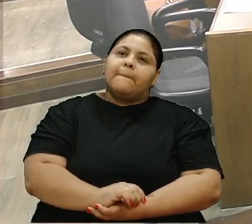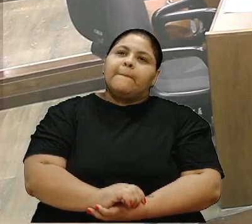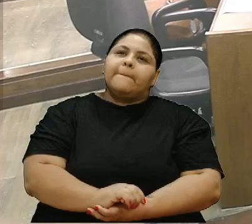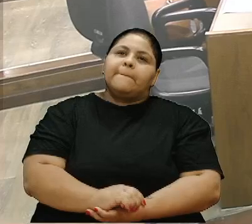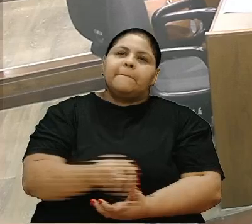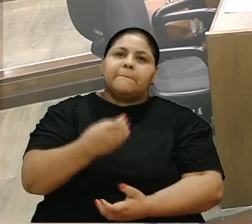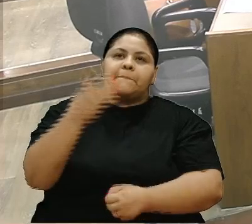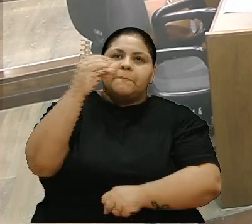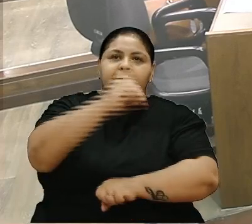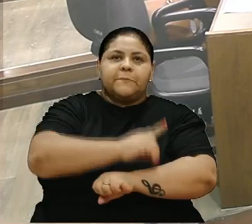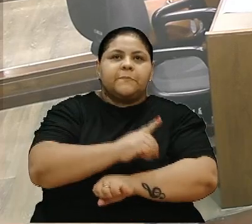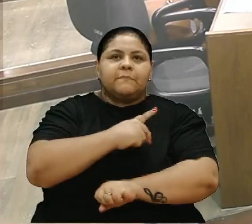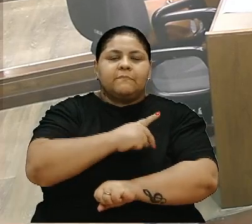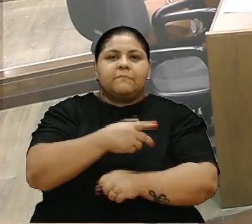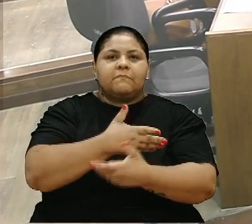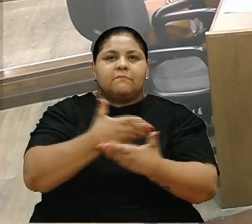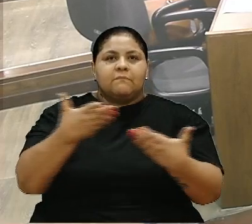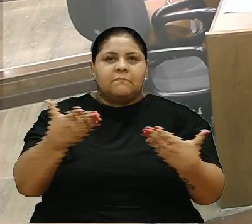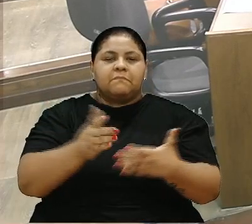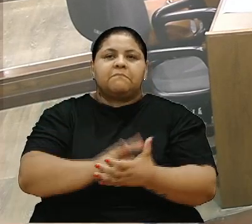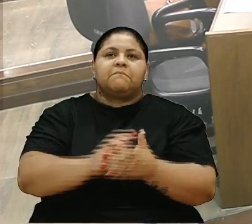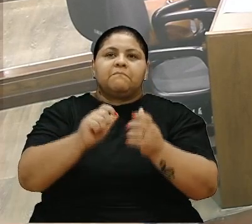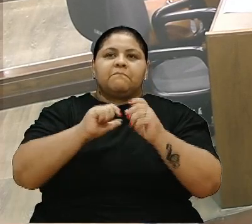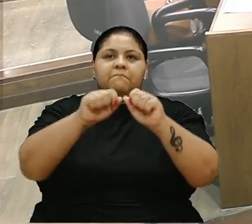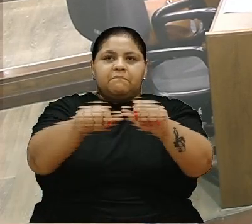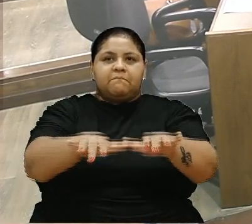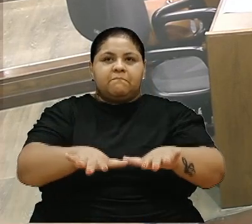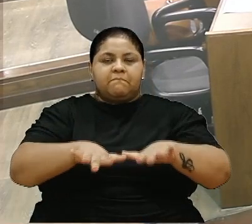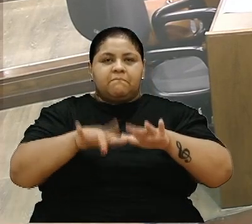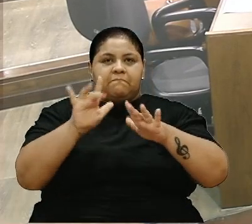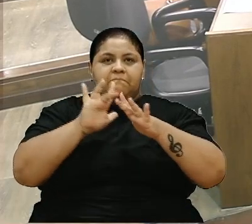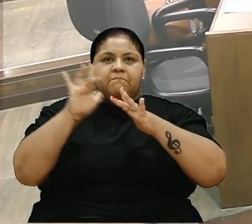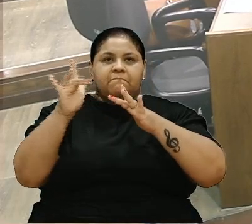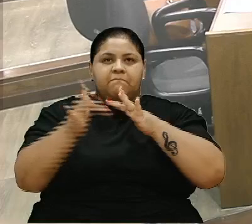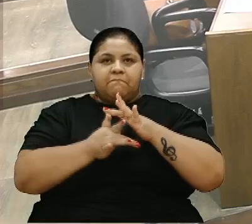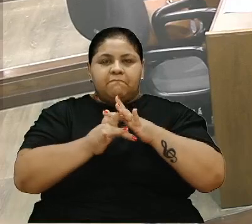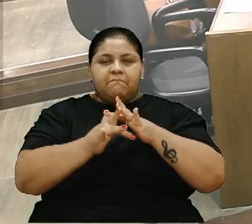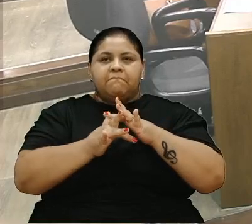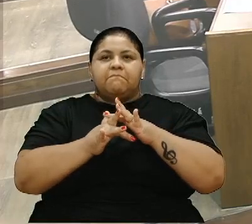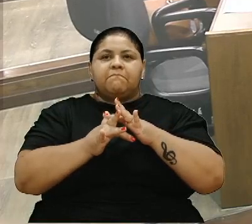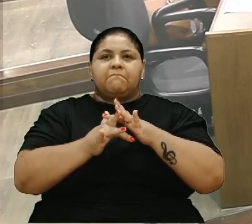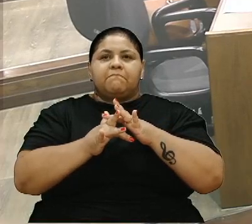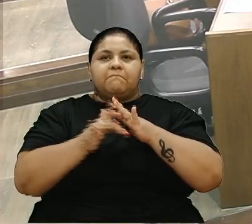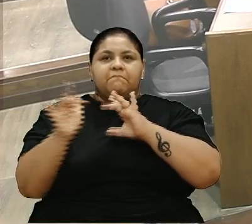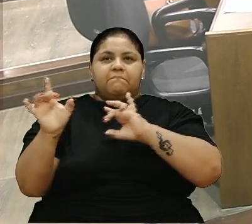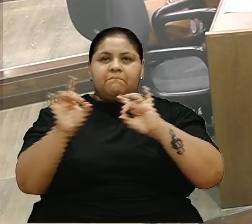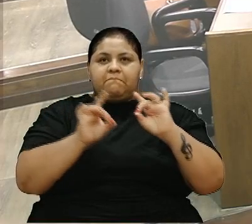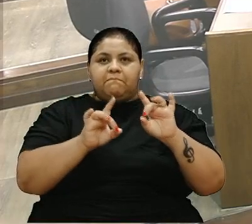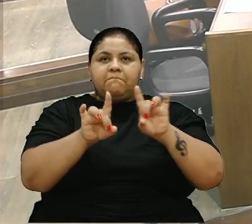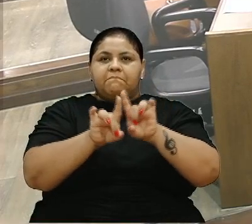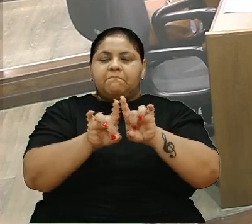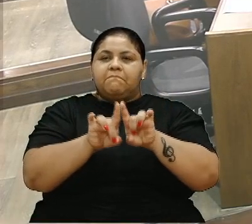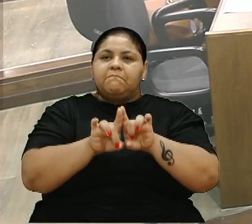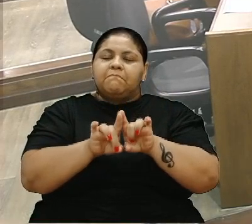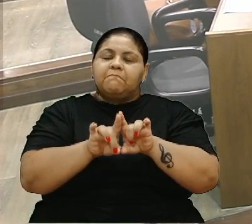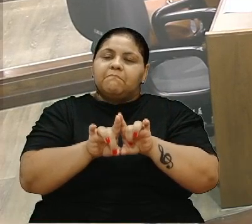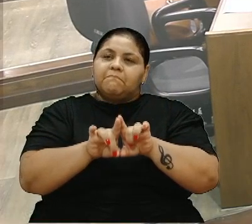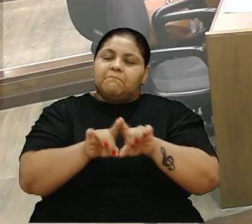Muito bom dia, senhor presidente, nobres colegas, público que nos acompanha nas redes sociais e aqui no nosso plenário. Registro,